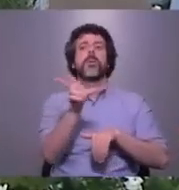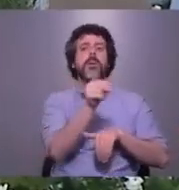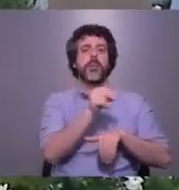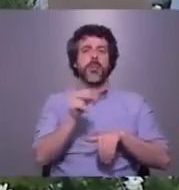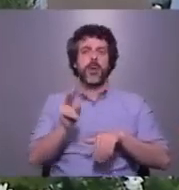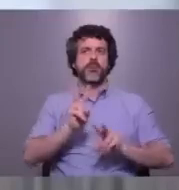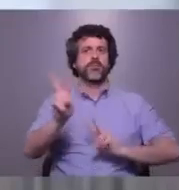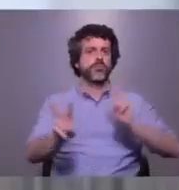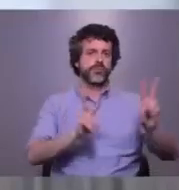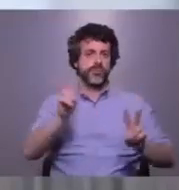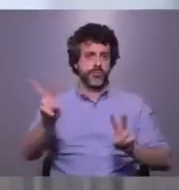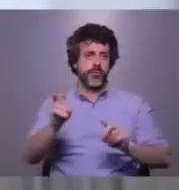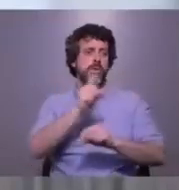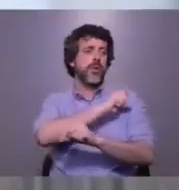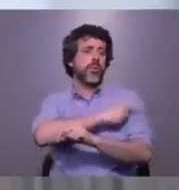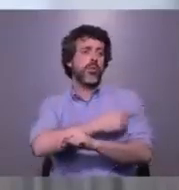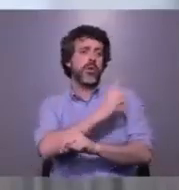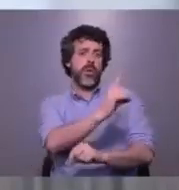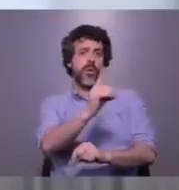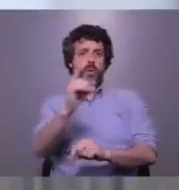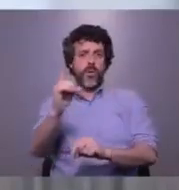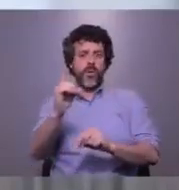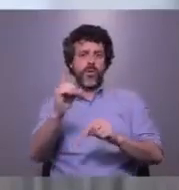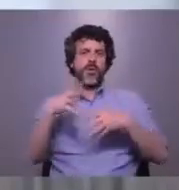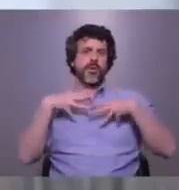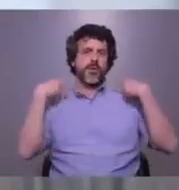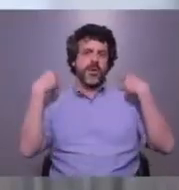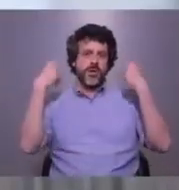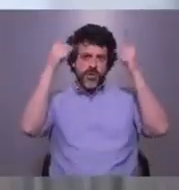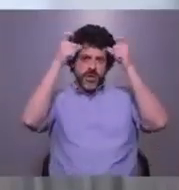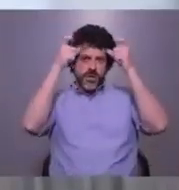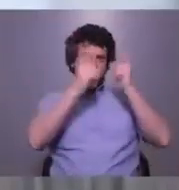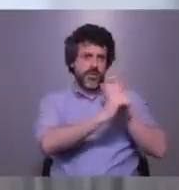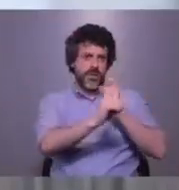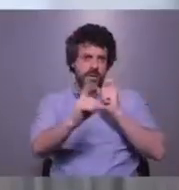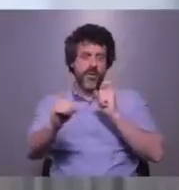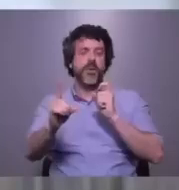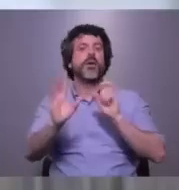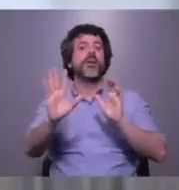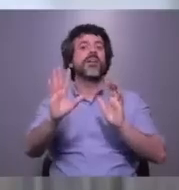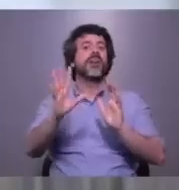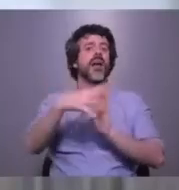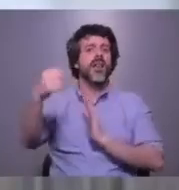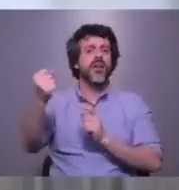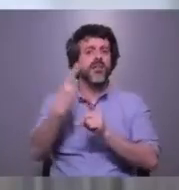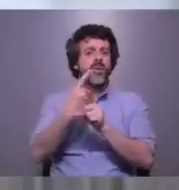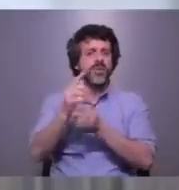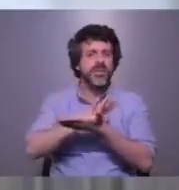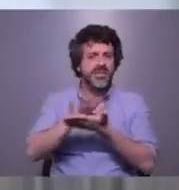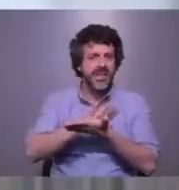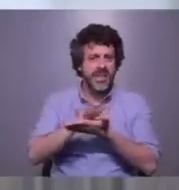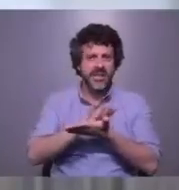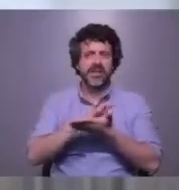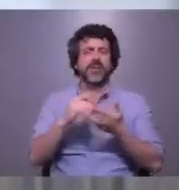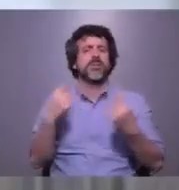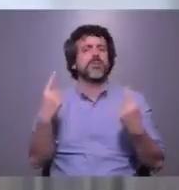duchami nieczystymi i przykazał im, żeby nic z sobą nie brali na drogę, prócz